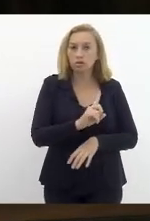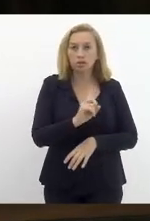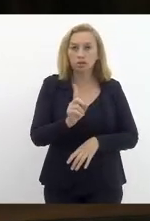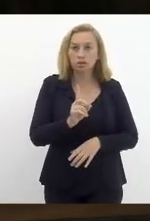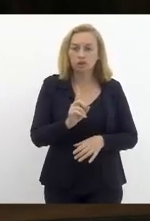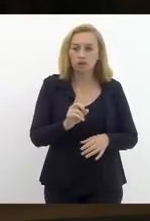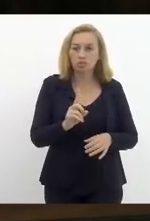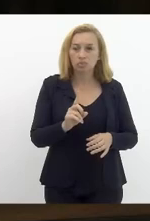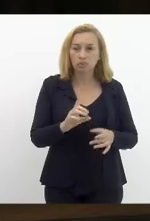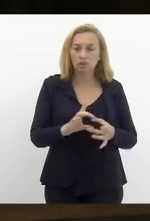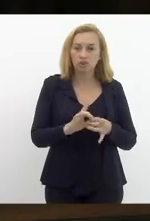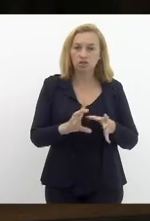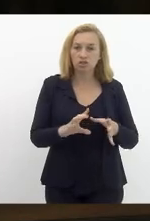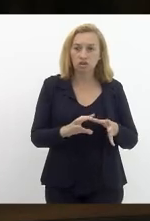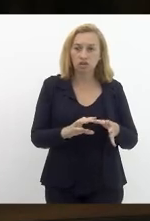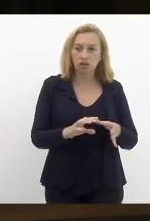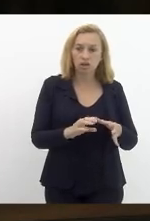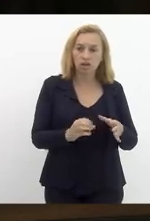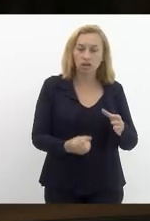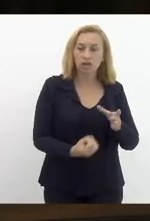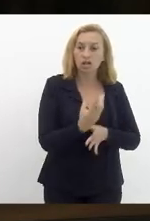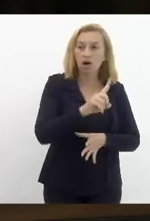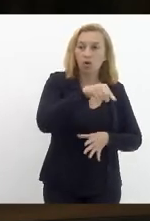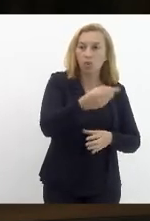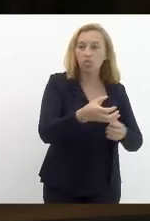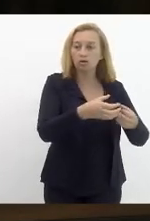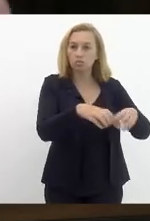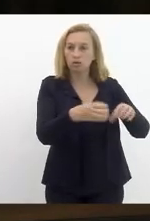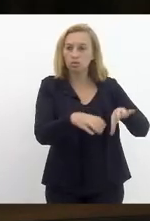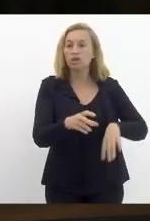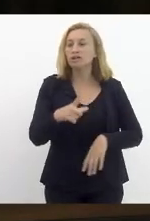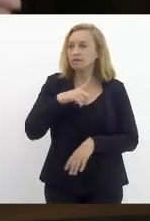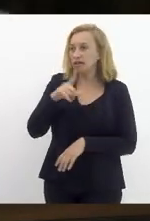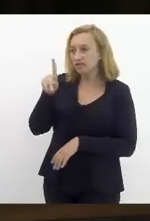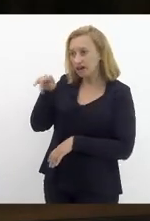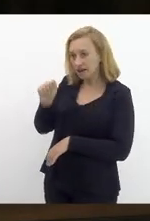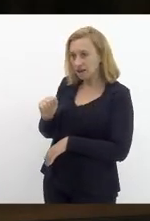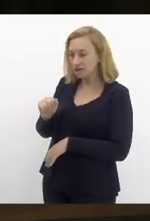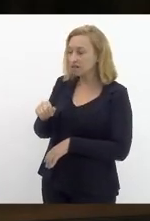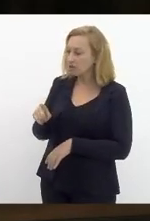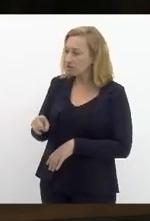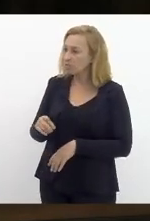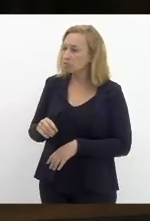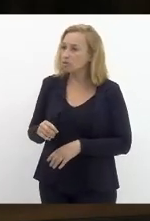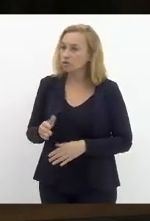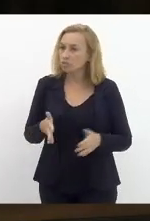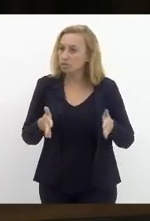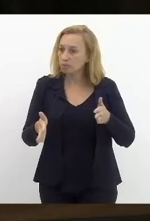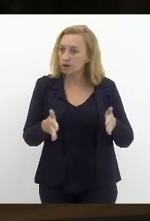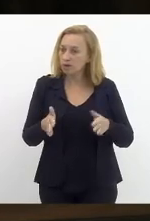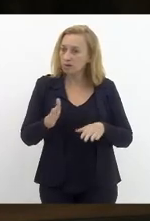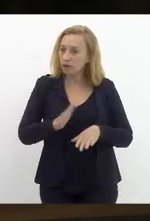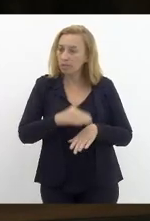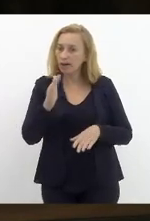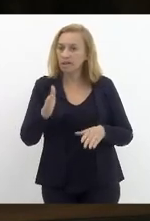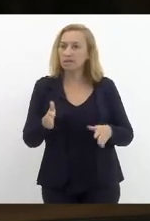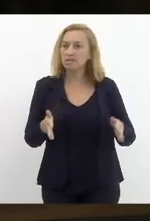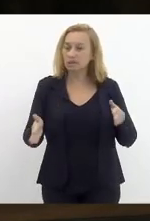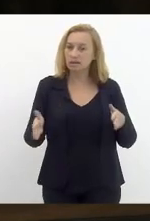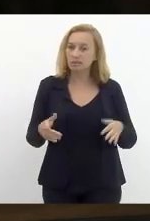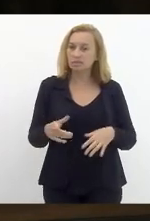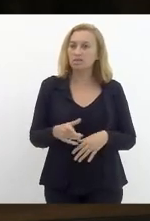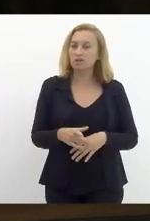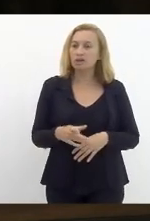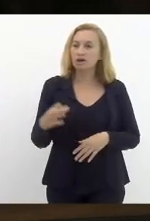permitindo a realização de outro concurso. Tem vacância? Vamos estender aí esse prazo e